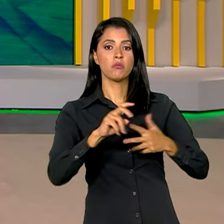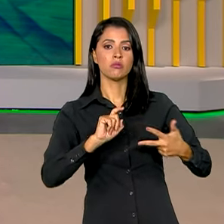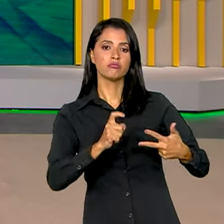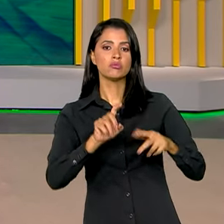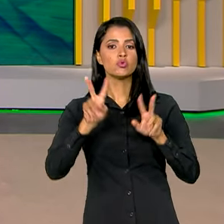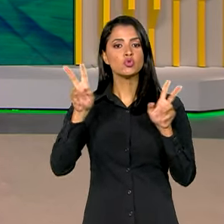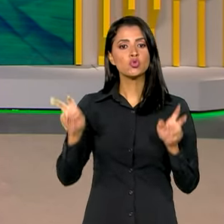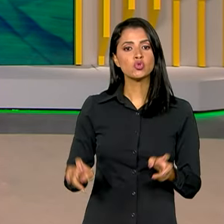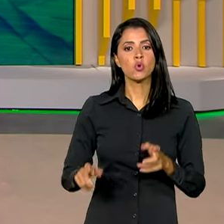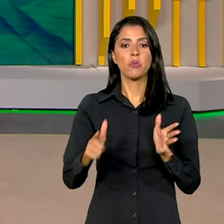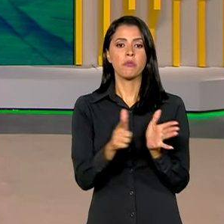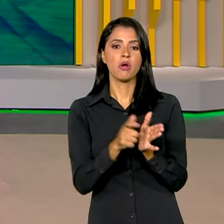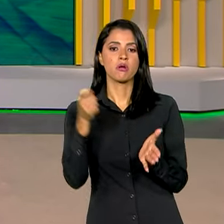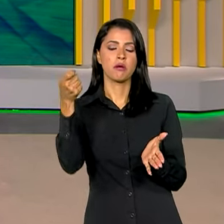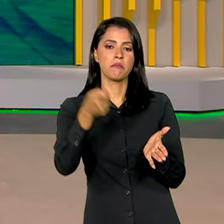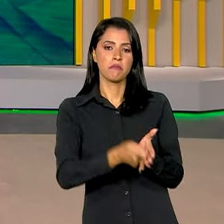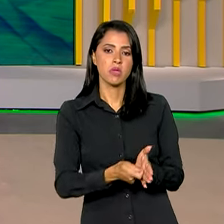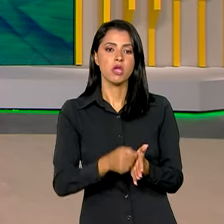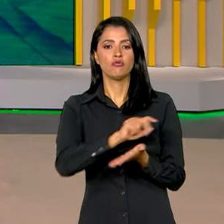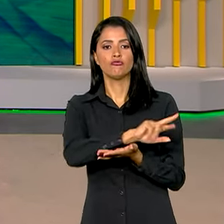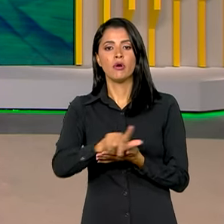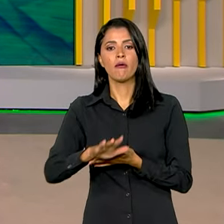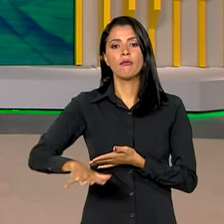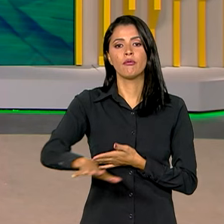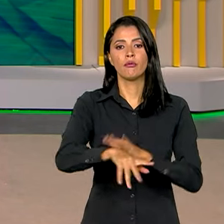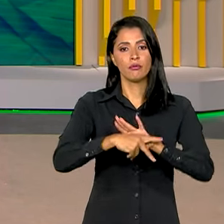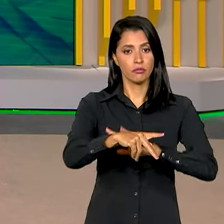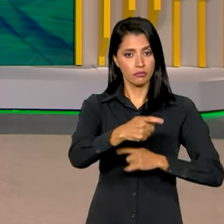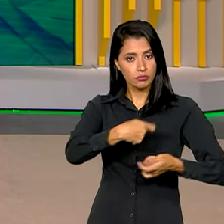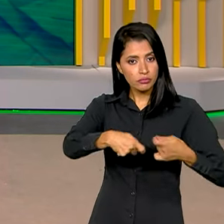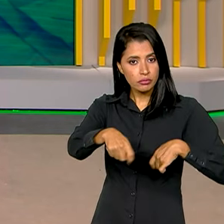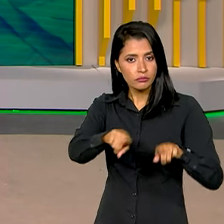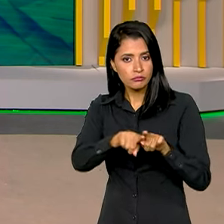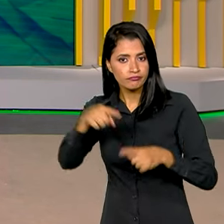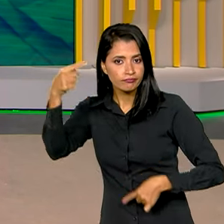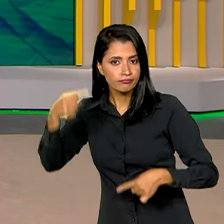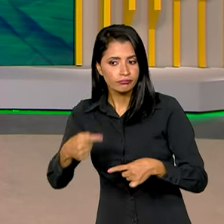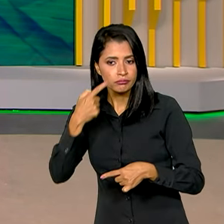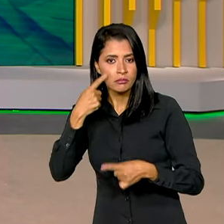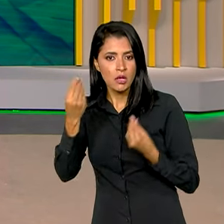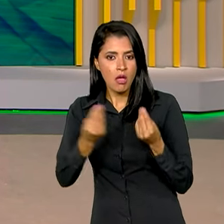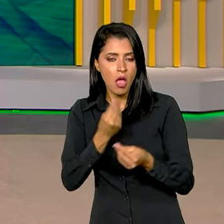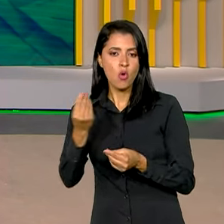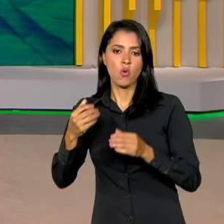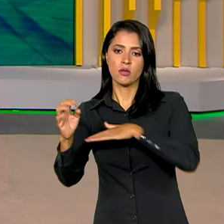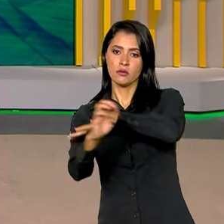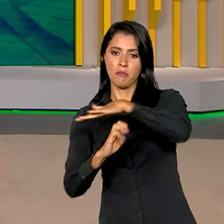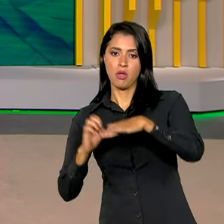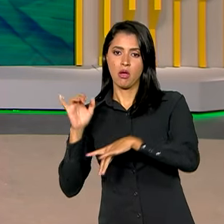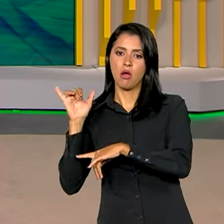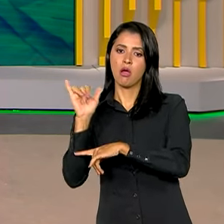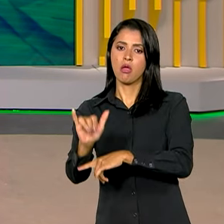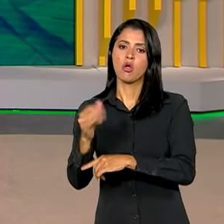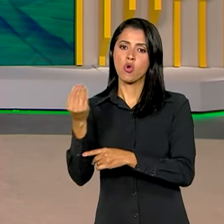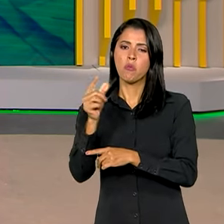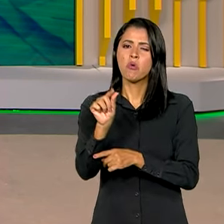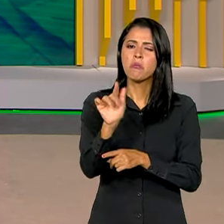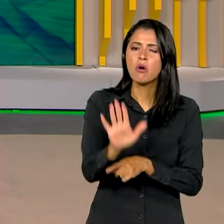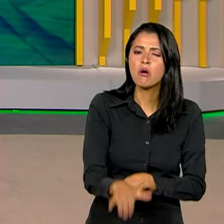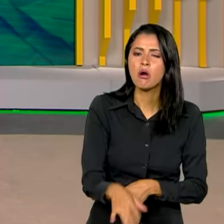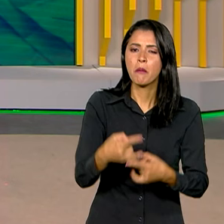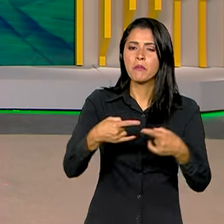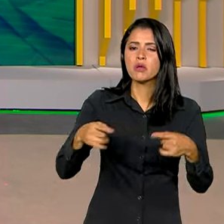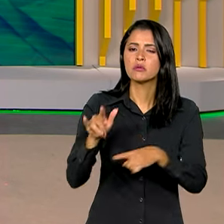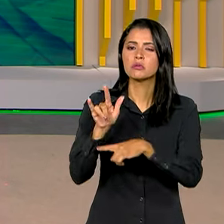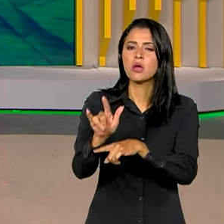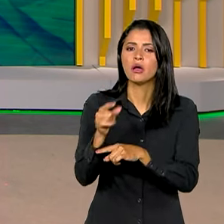sobre a folha de pagamento de diversos setores da economia, além de discutir com as companhias aéreas formas de baratear as